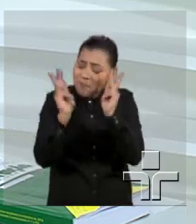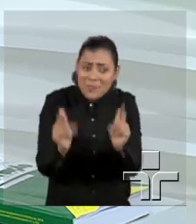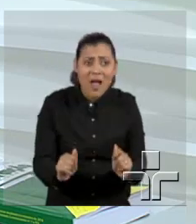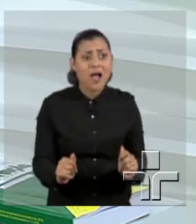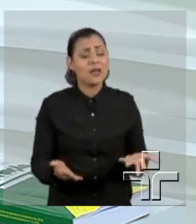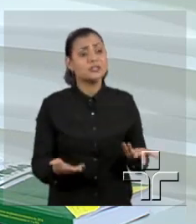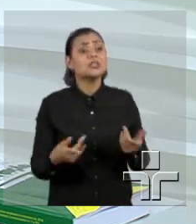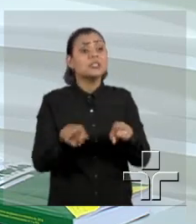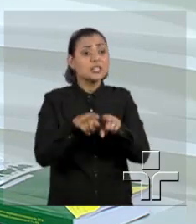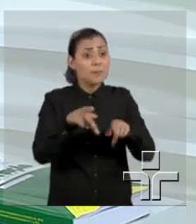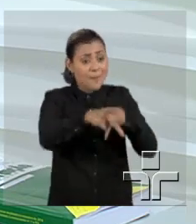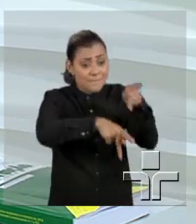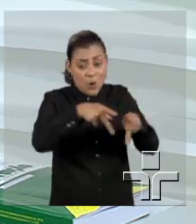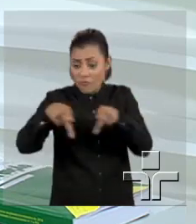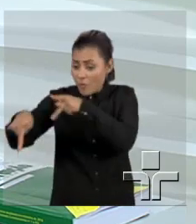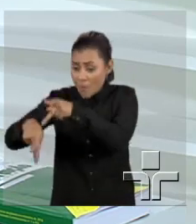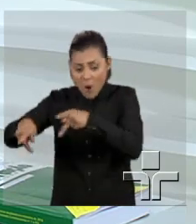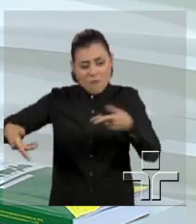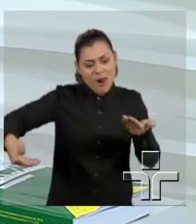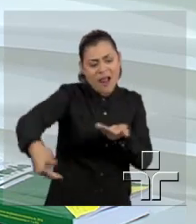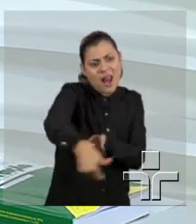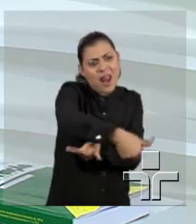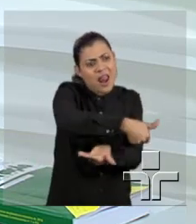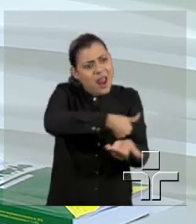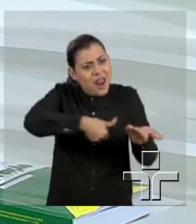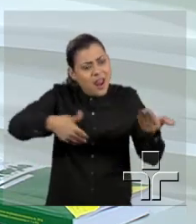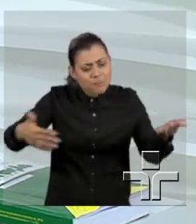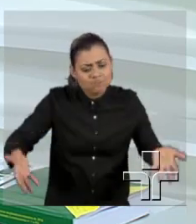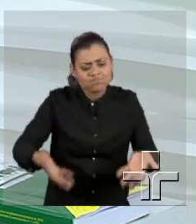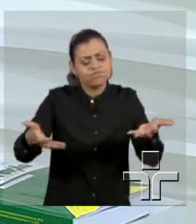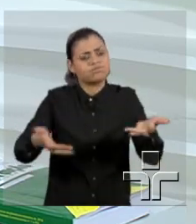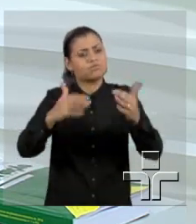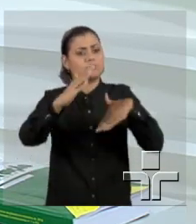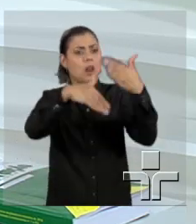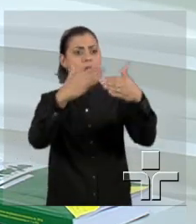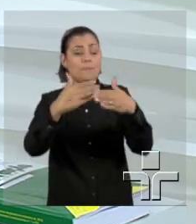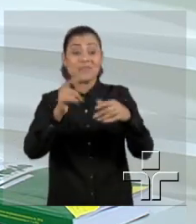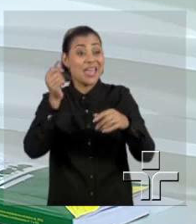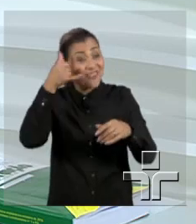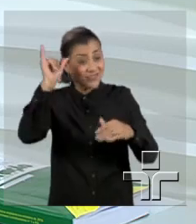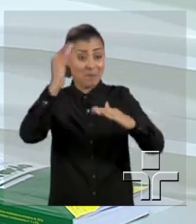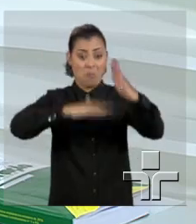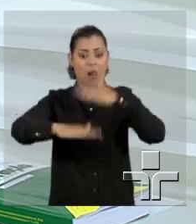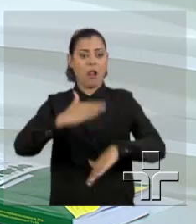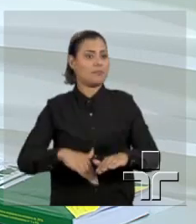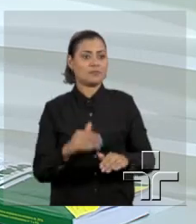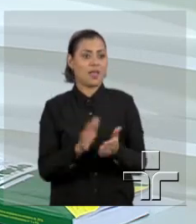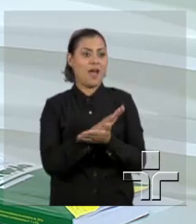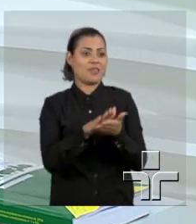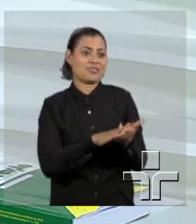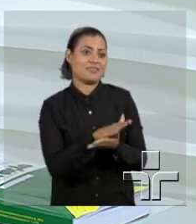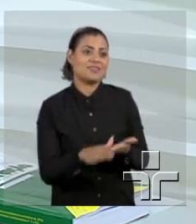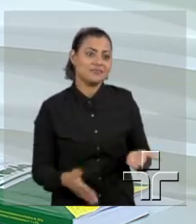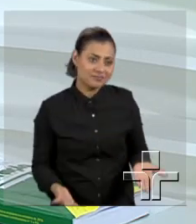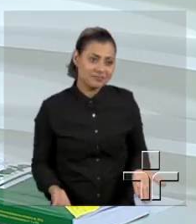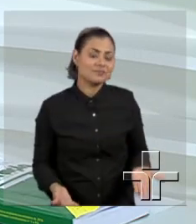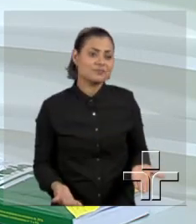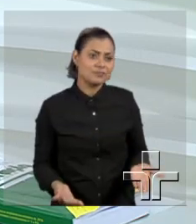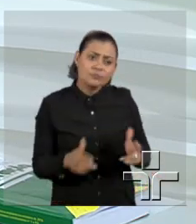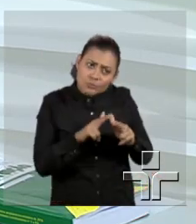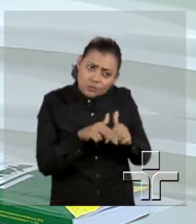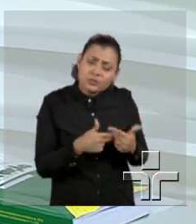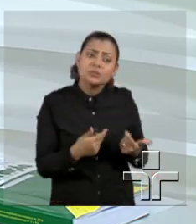colaboração entre os povos para o progresso, não a estagnação, não o retrocesso da humanidade. Então